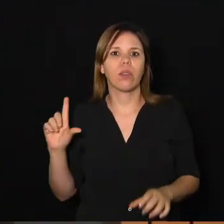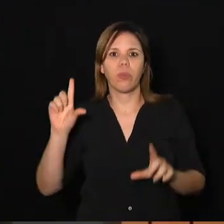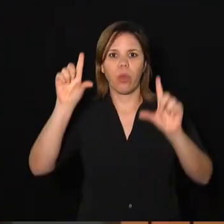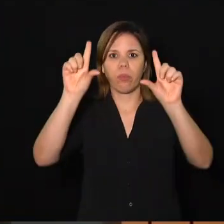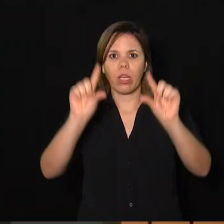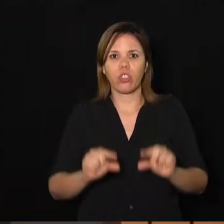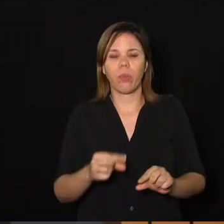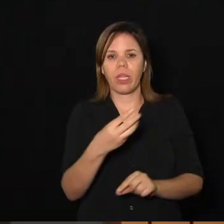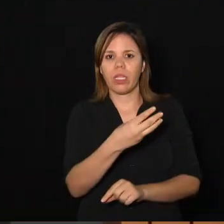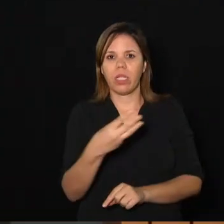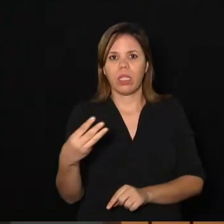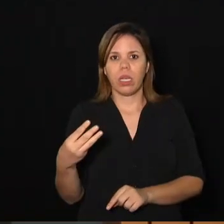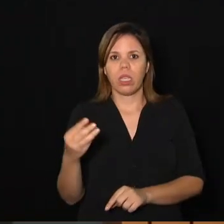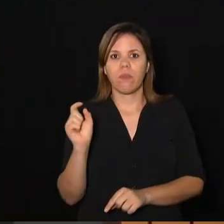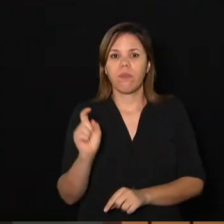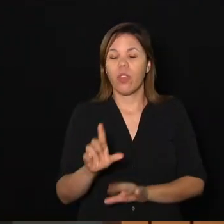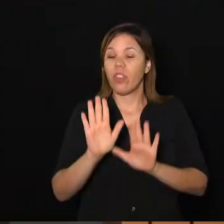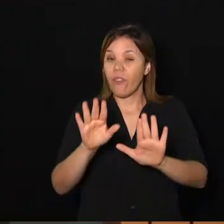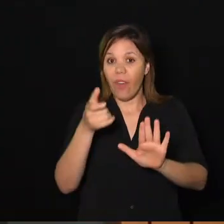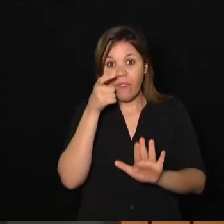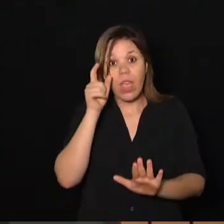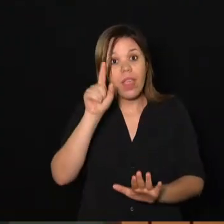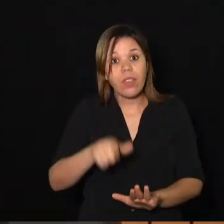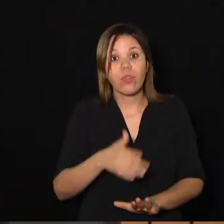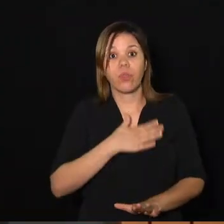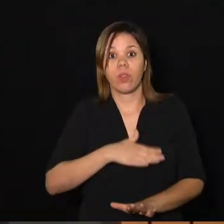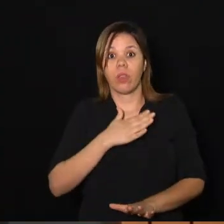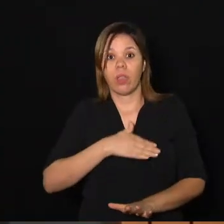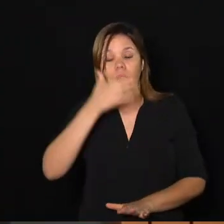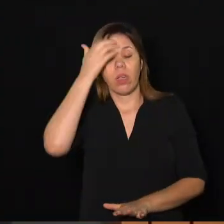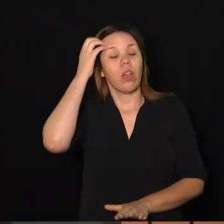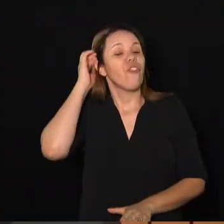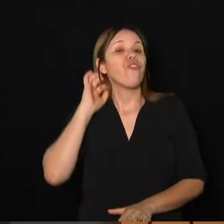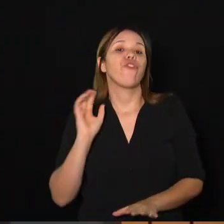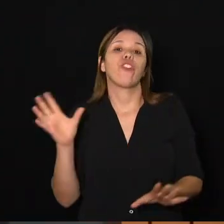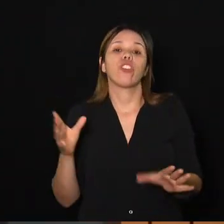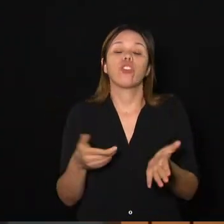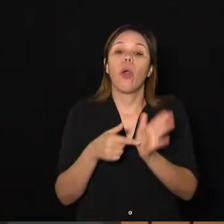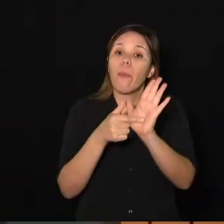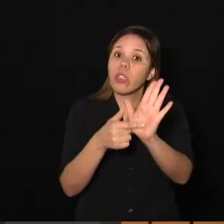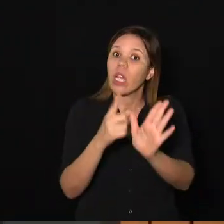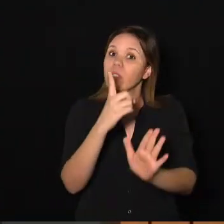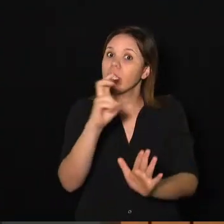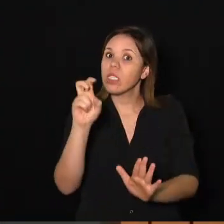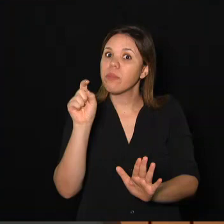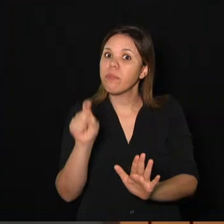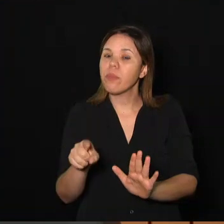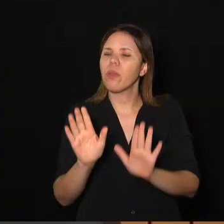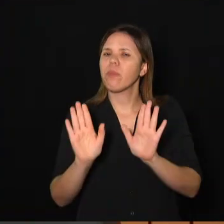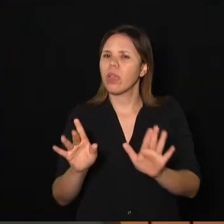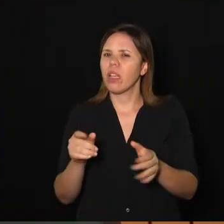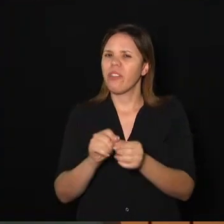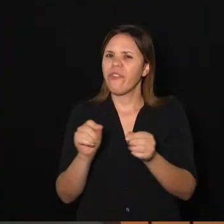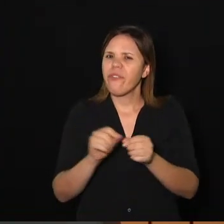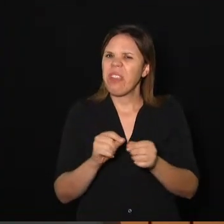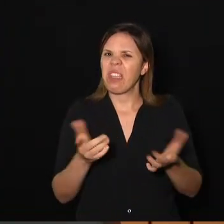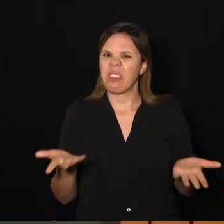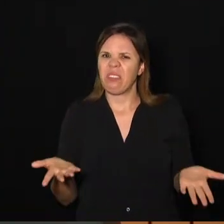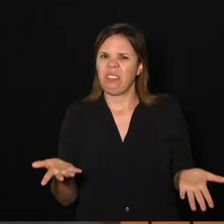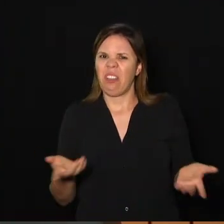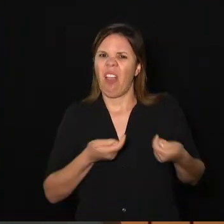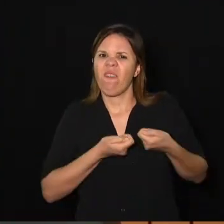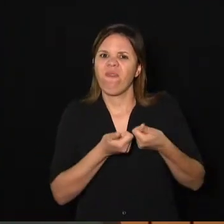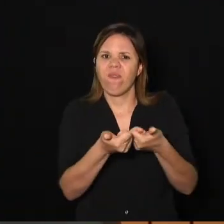mas a gente vai ver isso com o Carmo sim foi passado só 15 mil para a gente eles pediram para a gente fazer caridade a gente fez nós